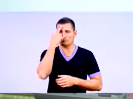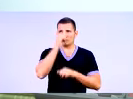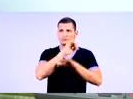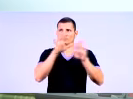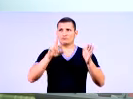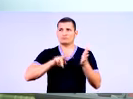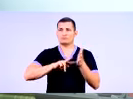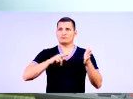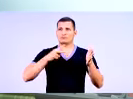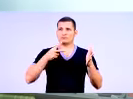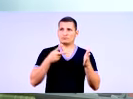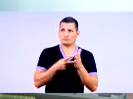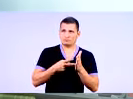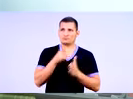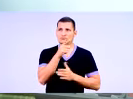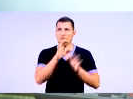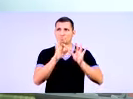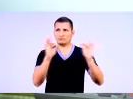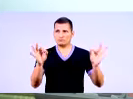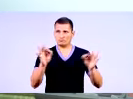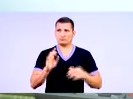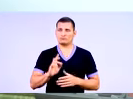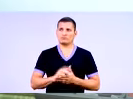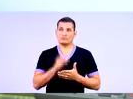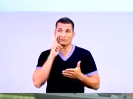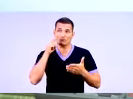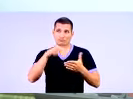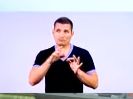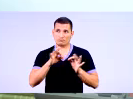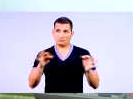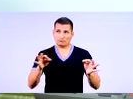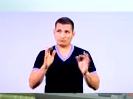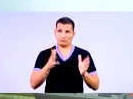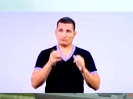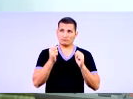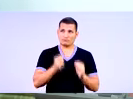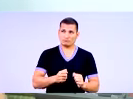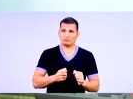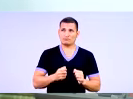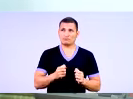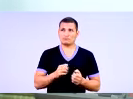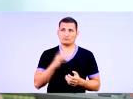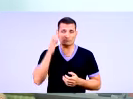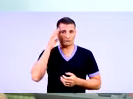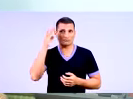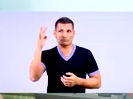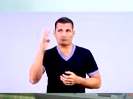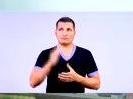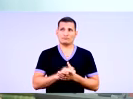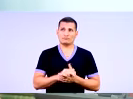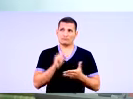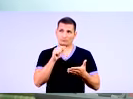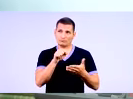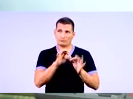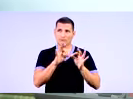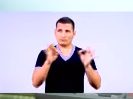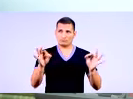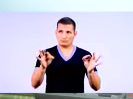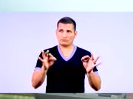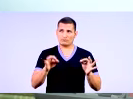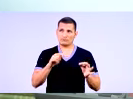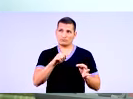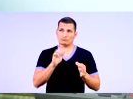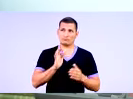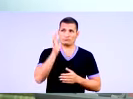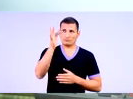daquela frase, ao se deparar com uma dessas expressões, você já pode automaticamente imaginar, bem, essa frase deve estar falando